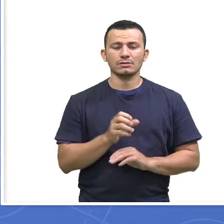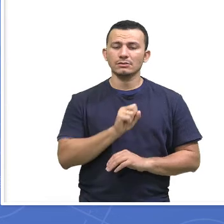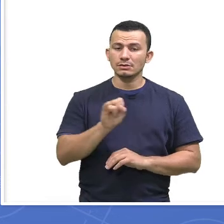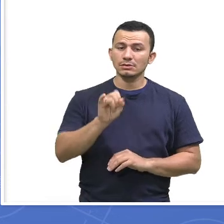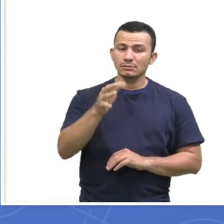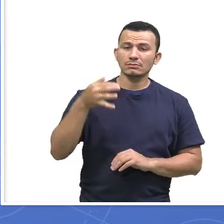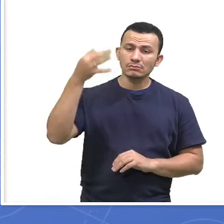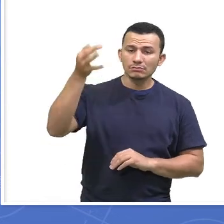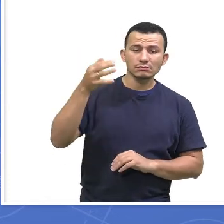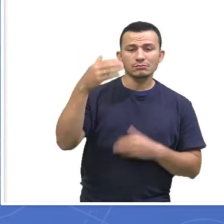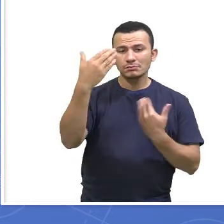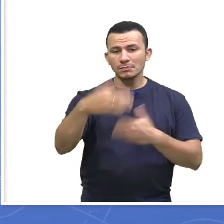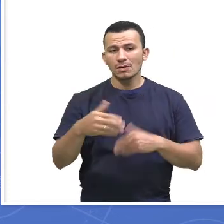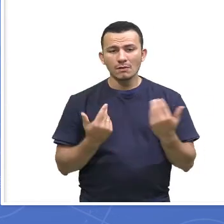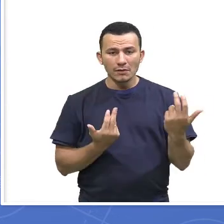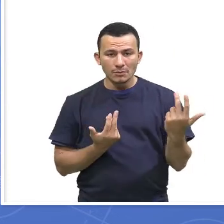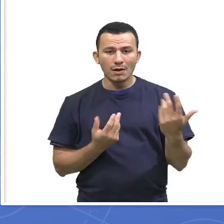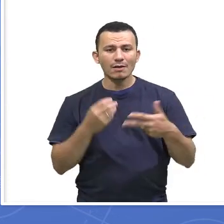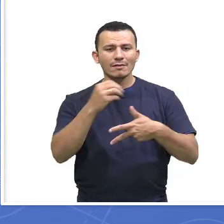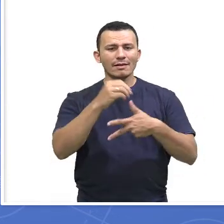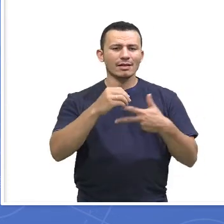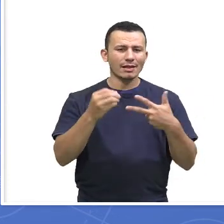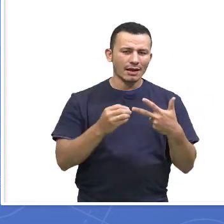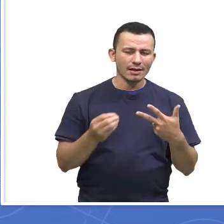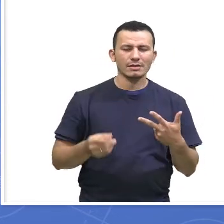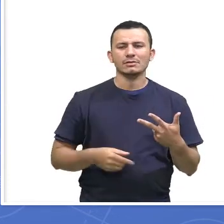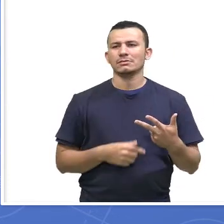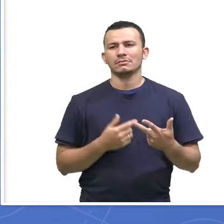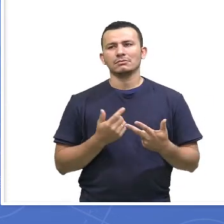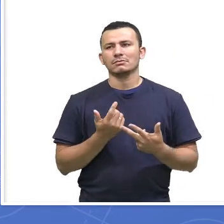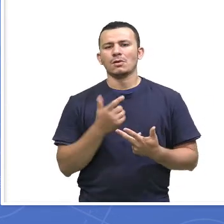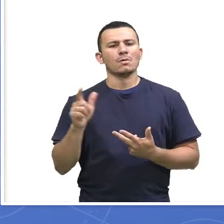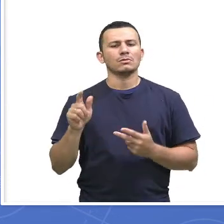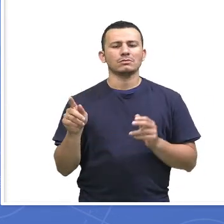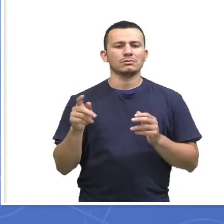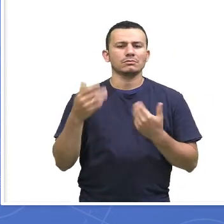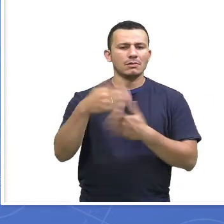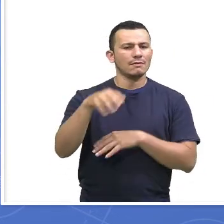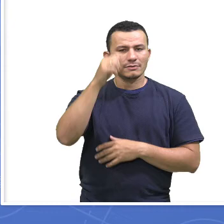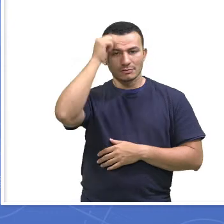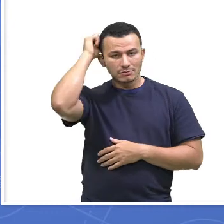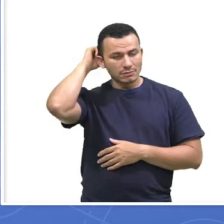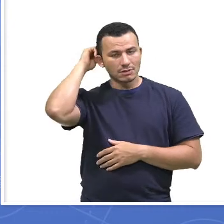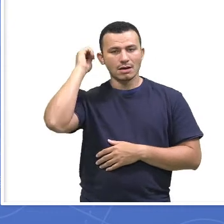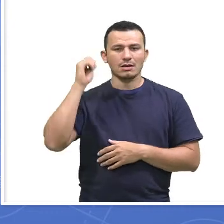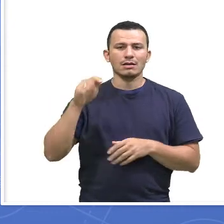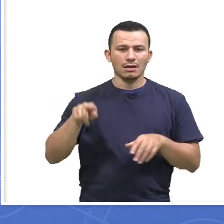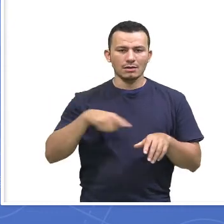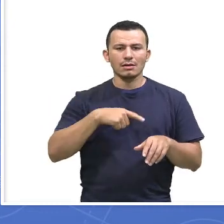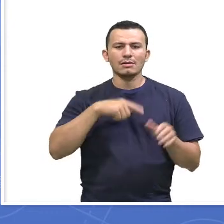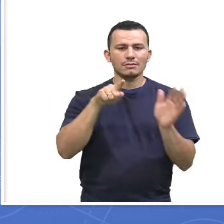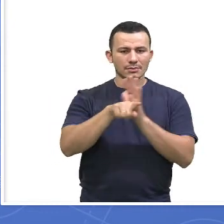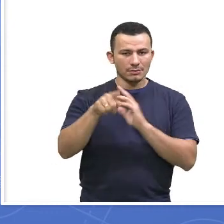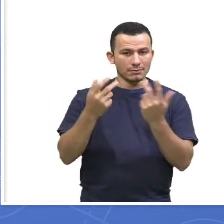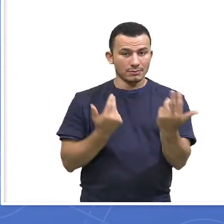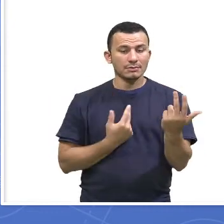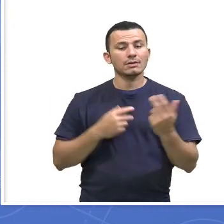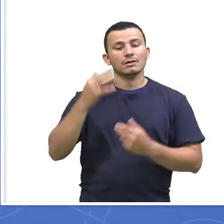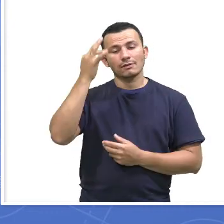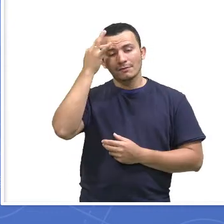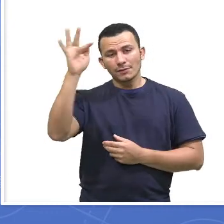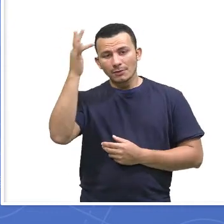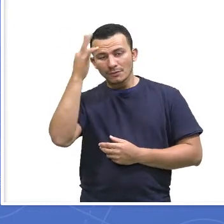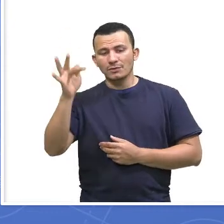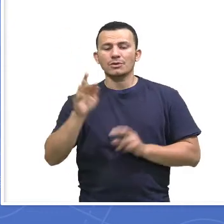dia aí numa prova, sei lá, do Enem, ou uma prova de vestibular, que caia a questão de filosofia, que falar do